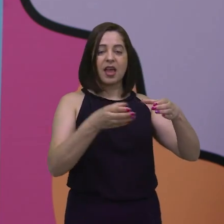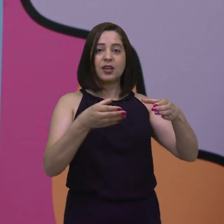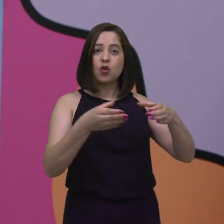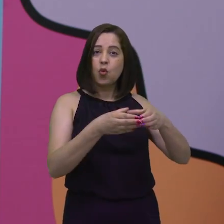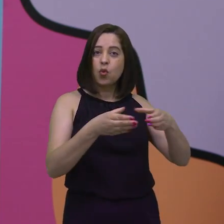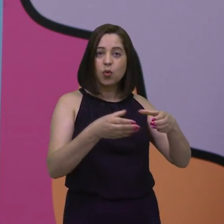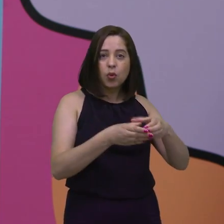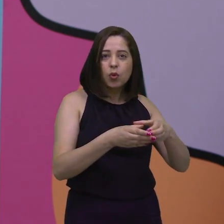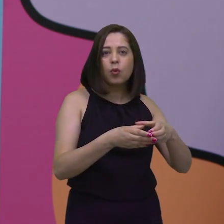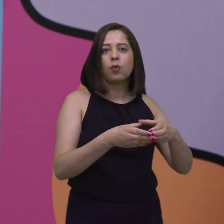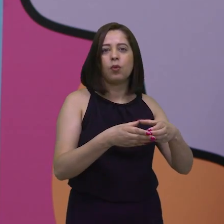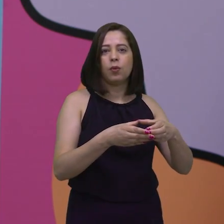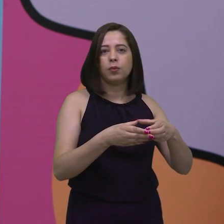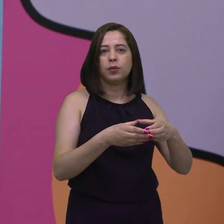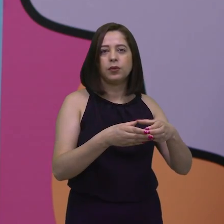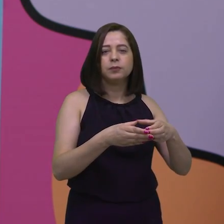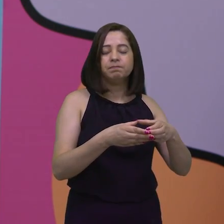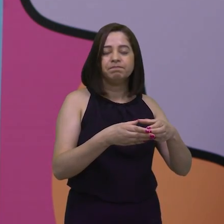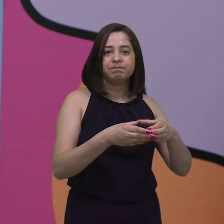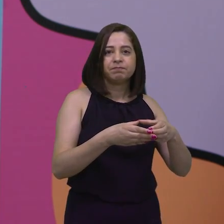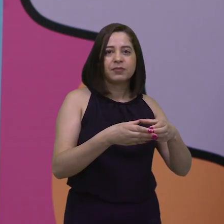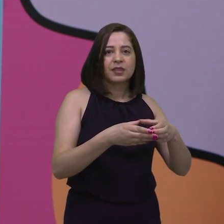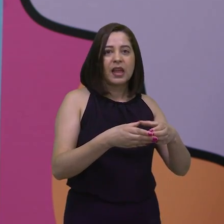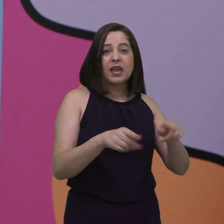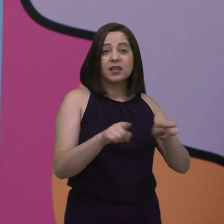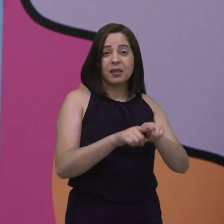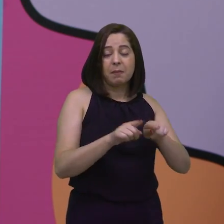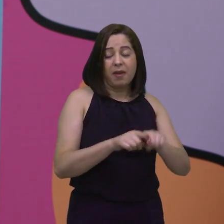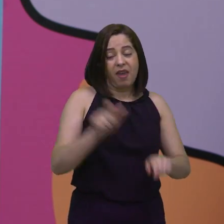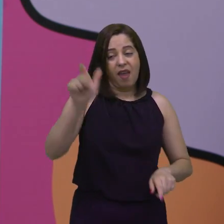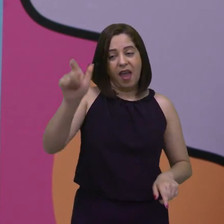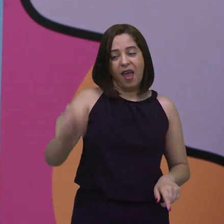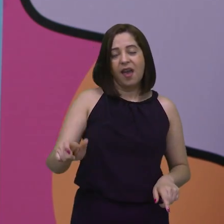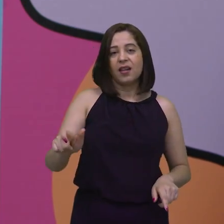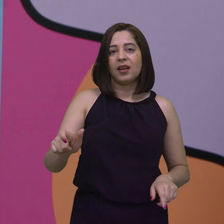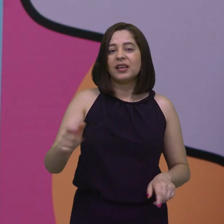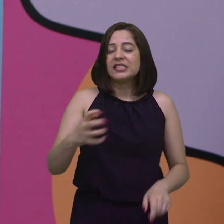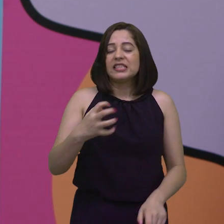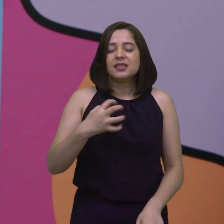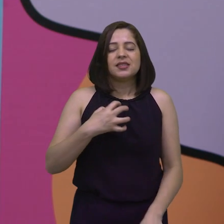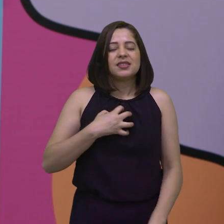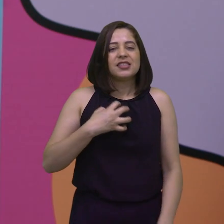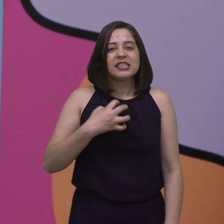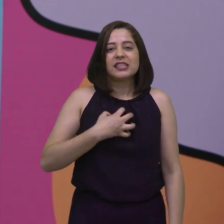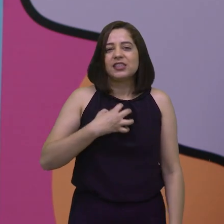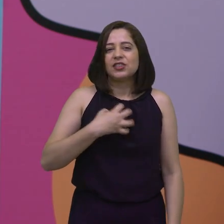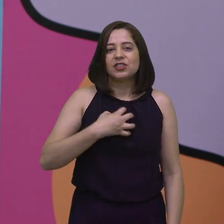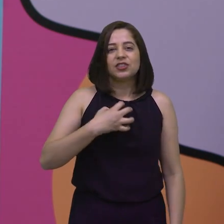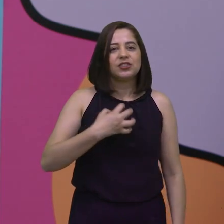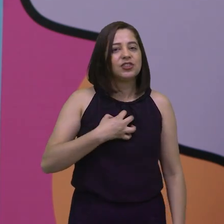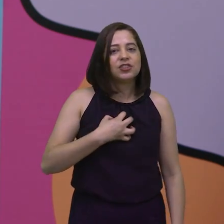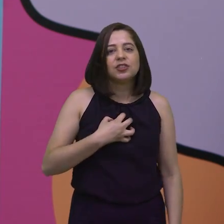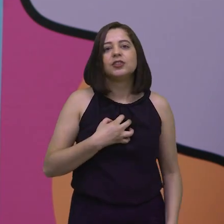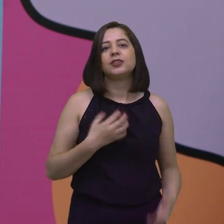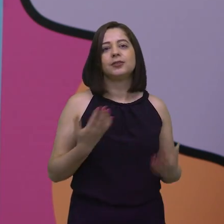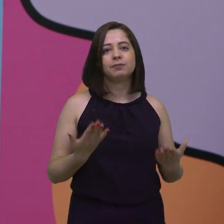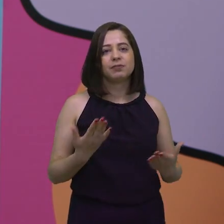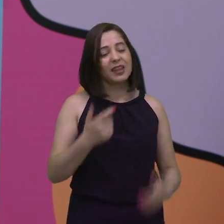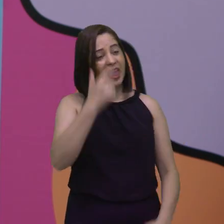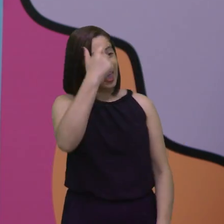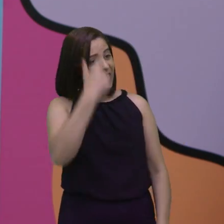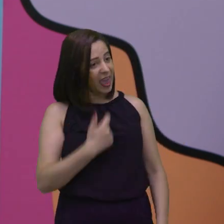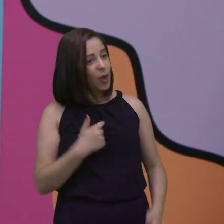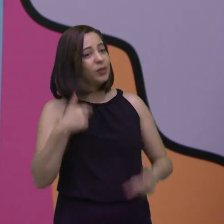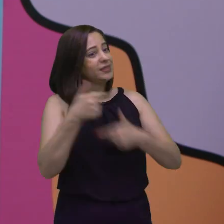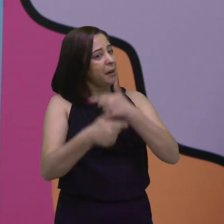da equipe, e, tipo, fazer com que ela possa se sentir,